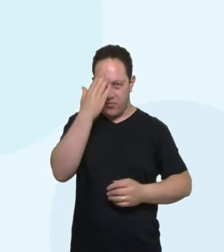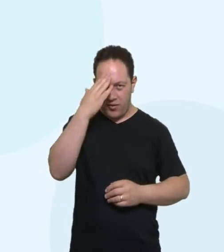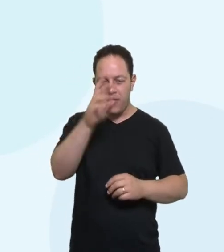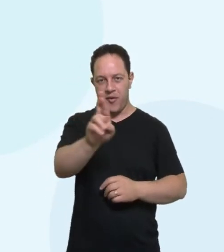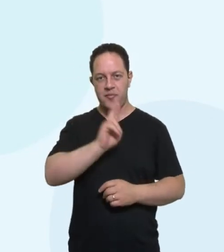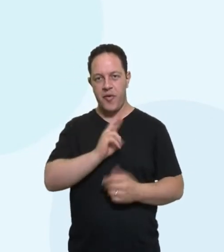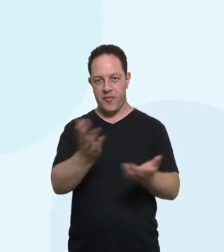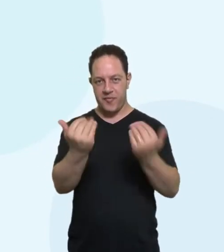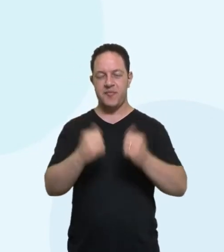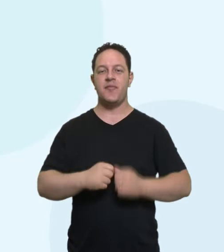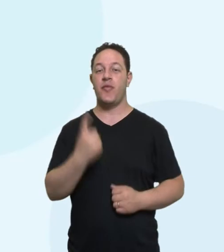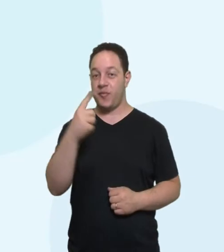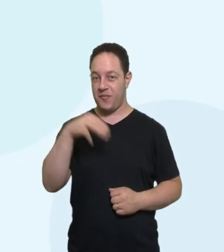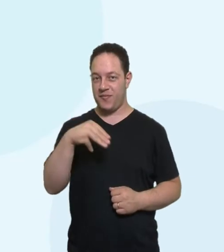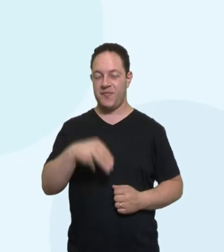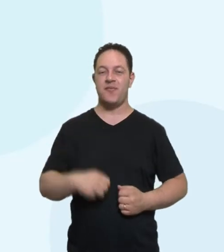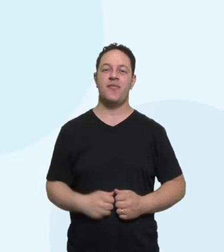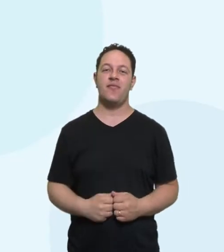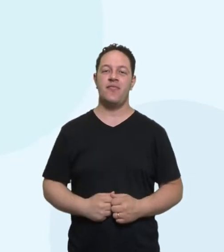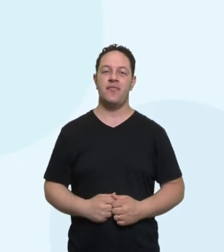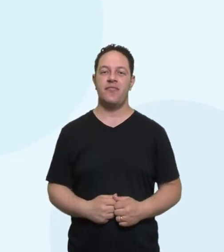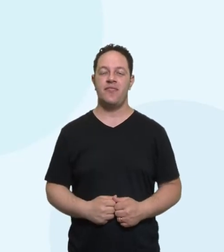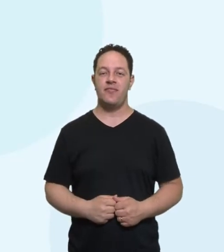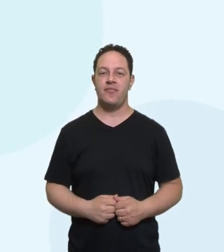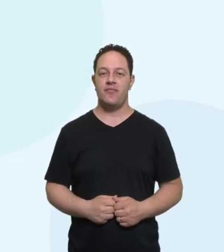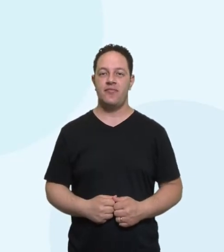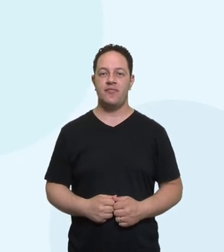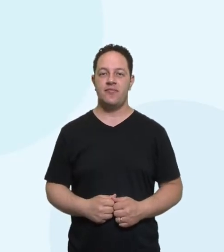chat aberto um minutinho só